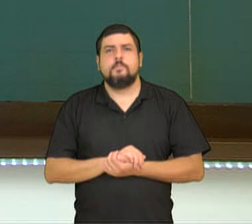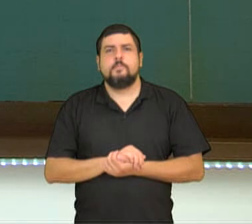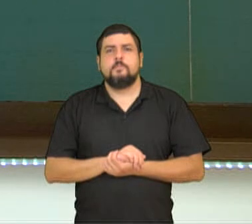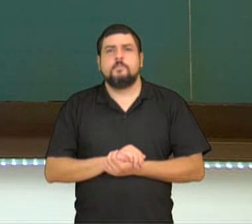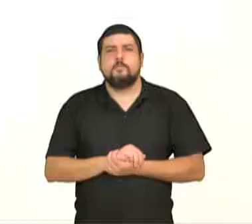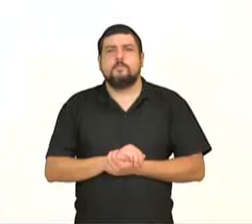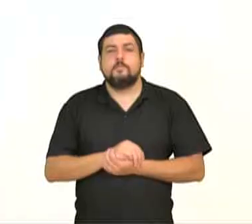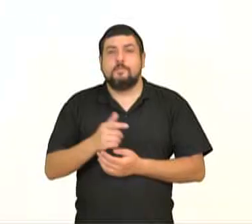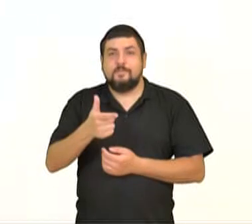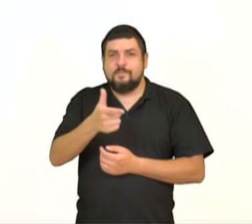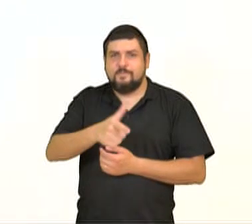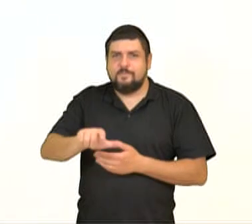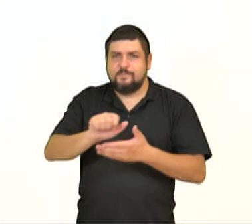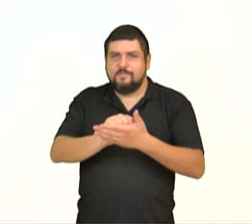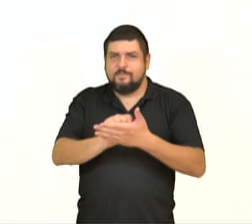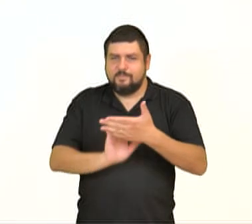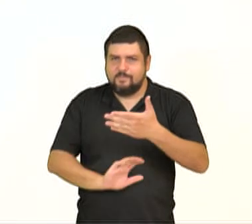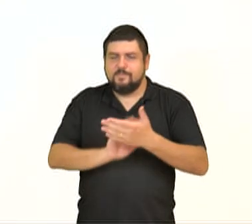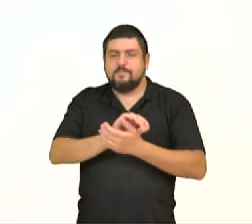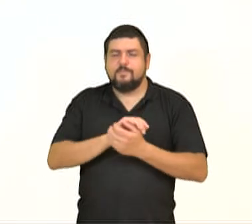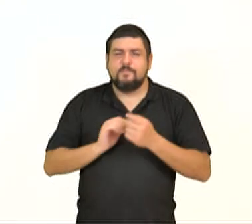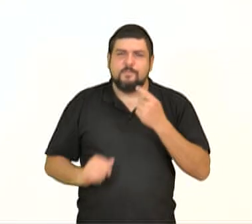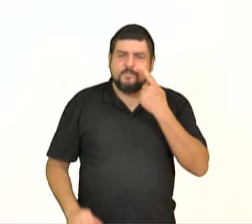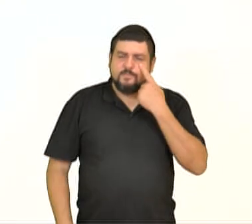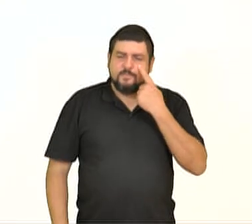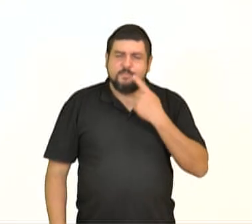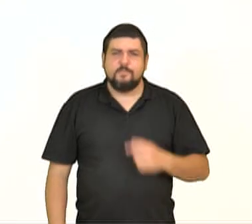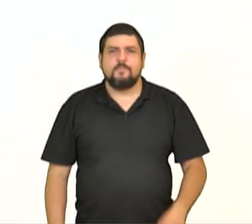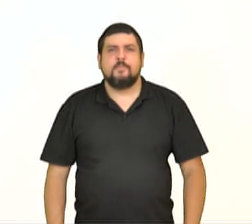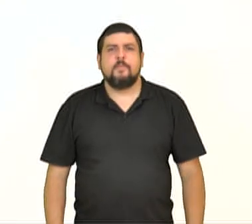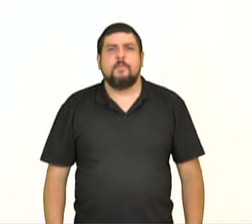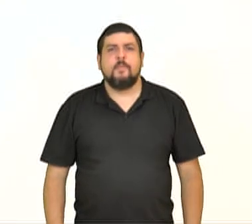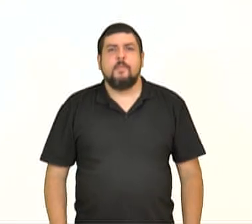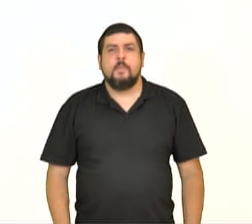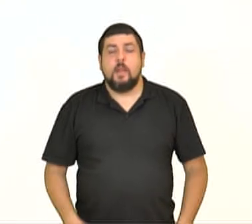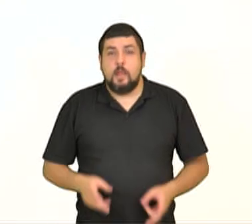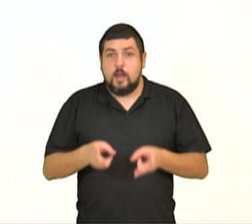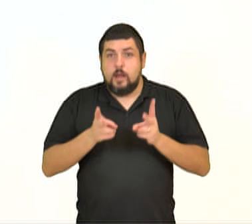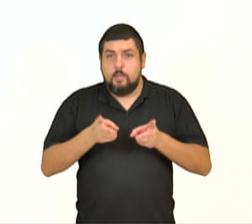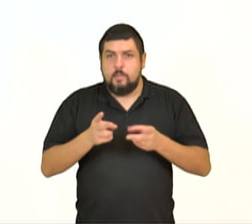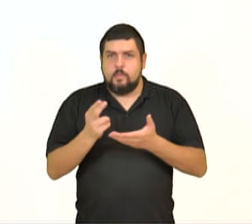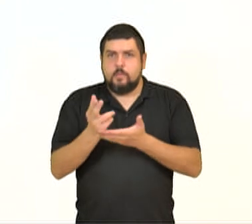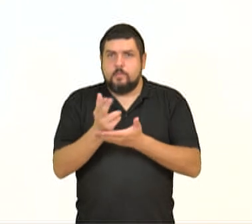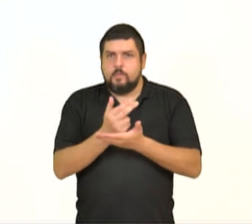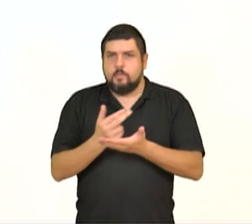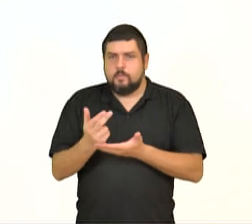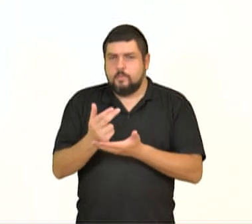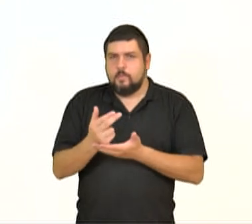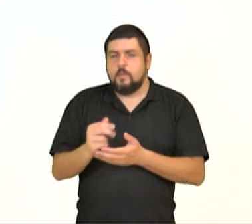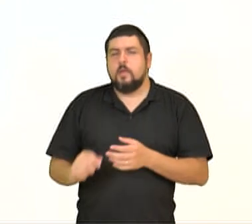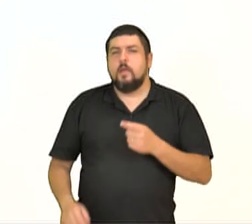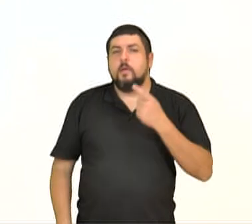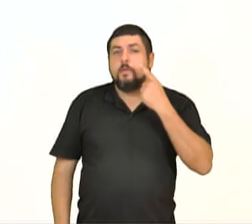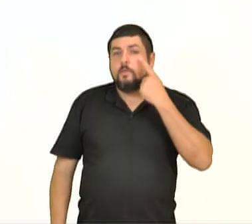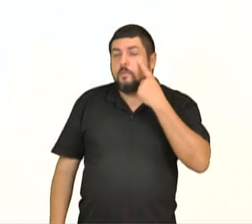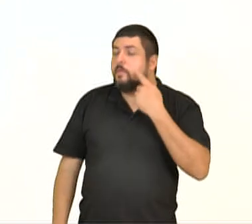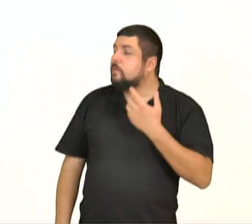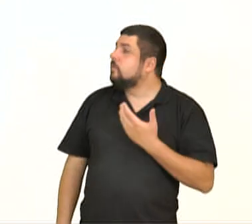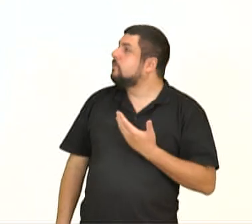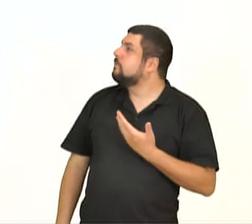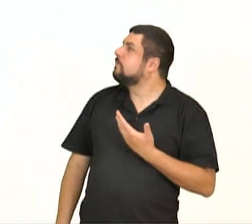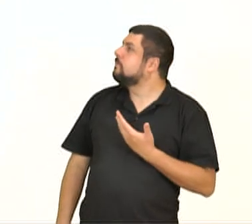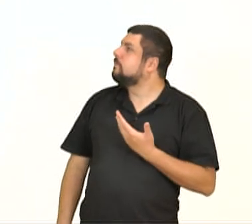uma atividade, galera. Observem aqui. Temos novamente a charge, né? E agora vocês vão tentar dar conta